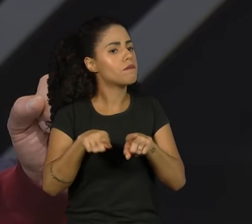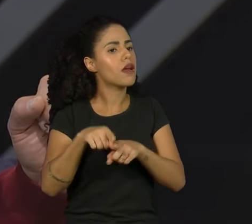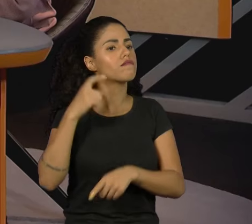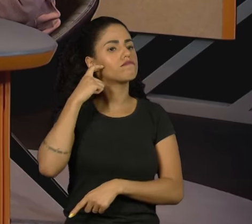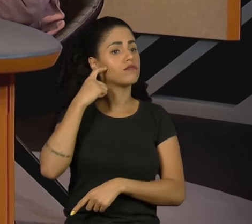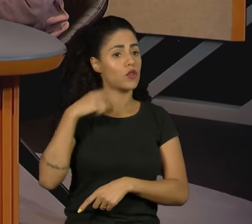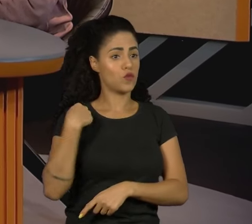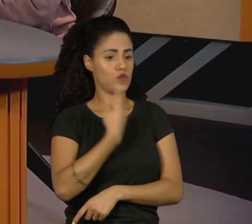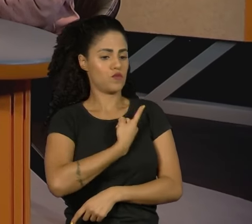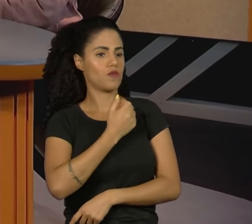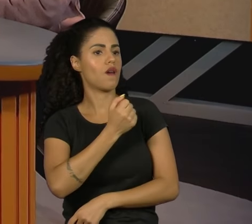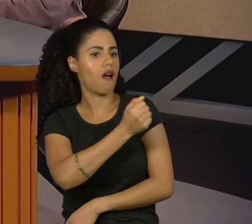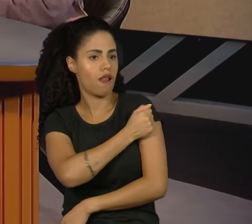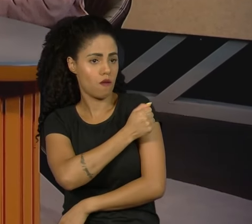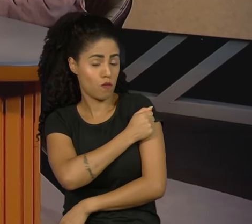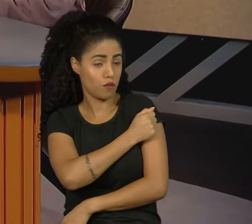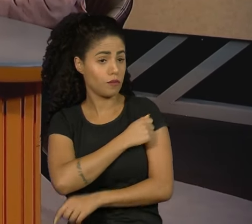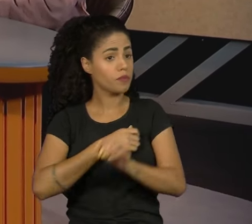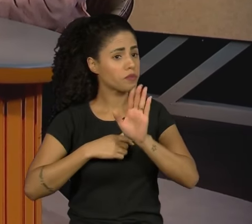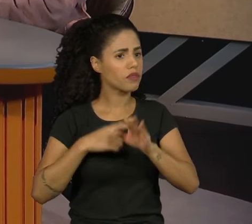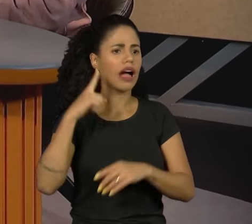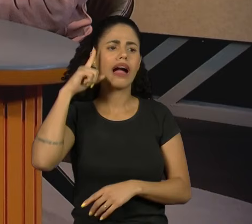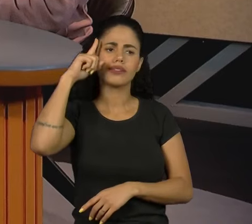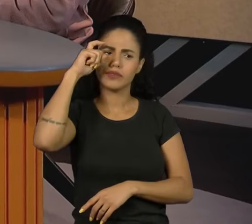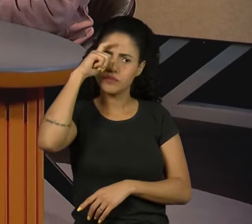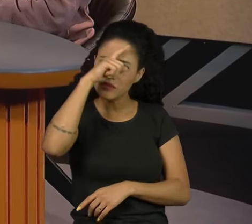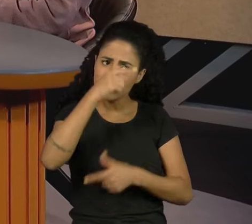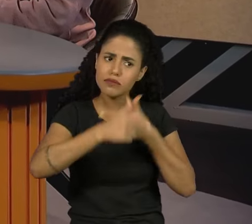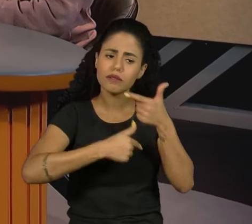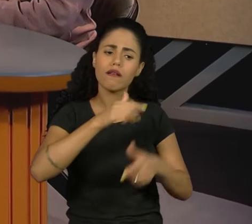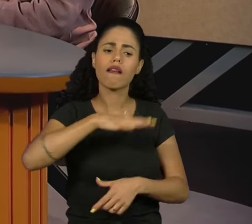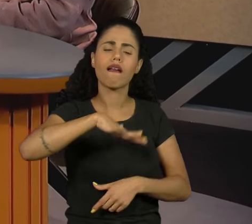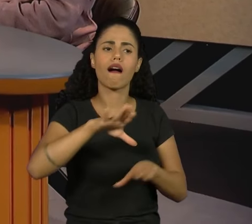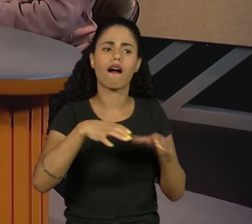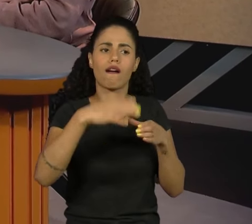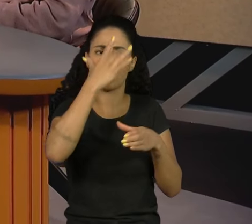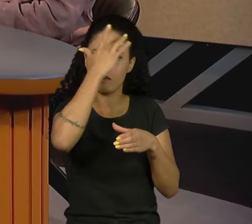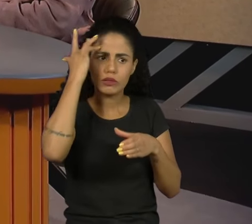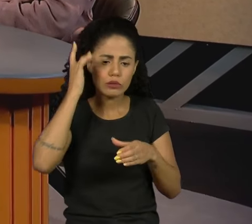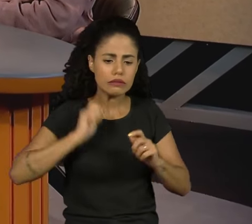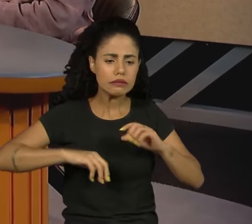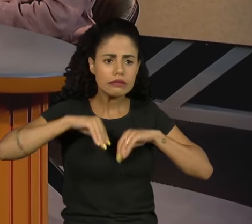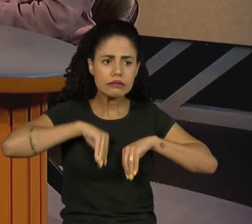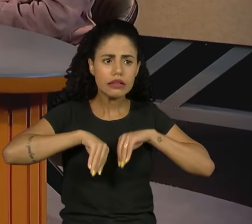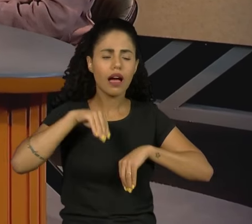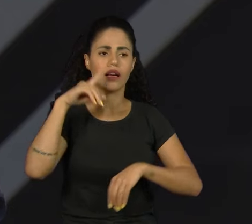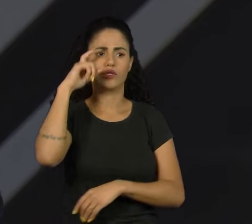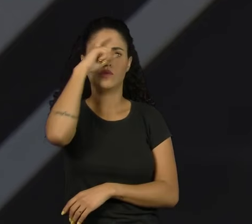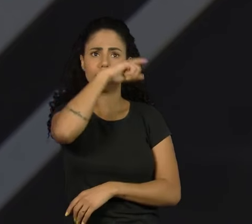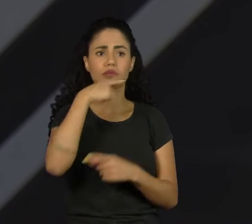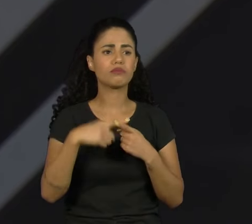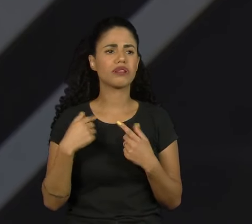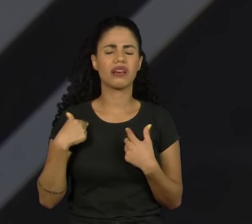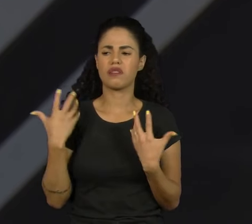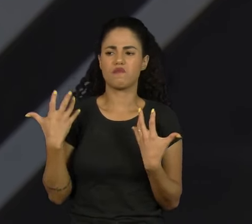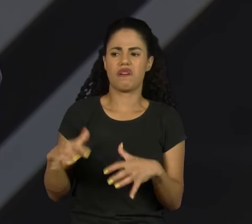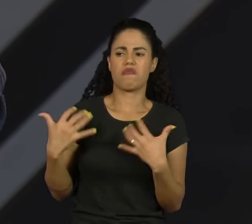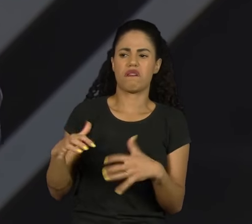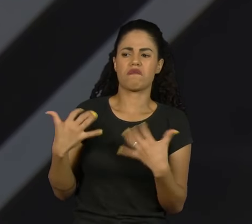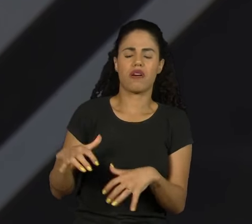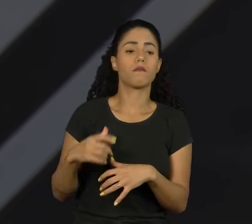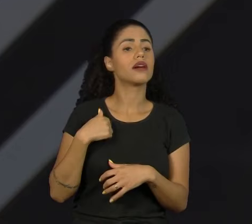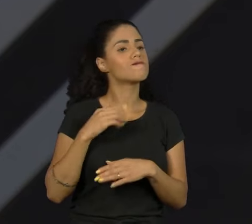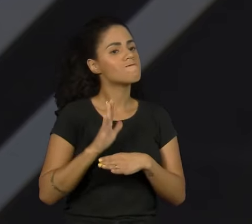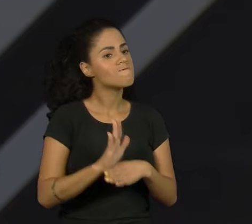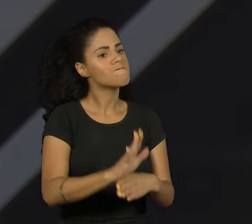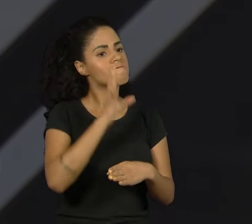meu aluno. Então é difícil trabalhar com o depressivo, porque ele, em princípio, não quer. Ele quer um pouco